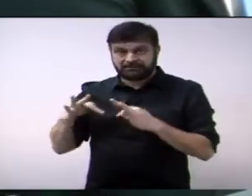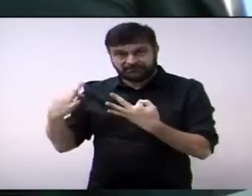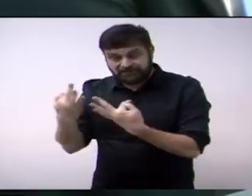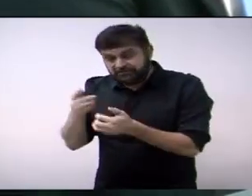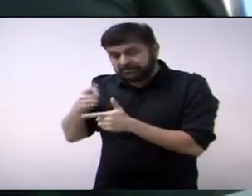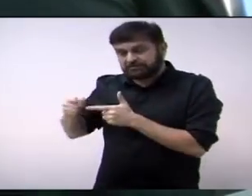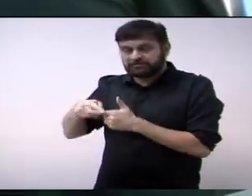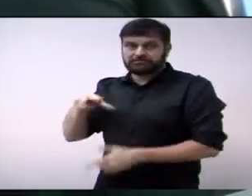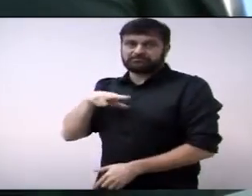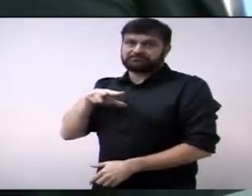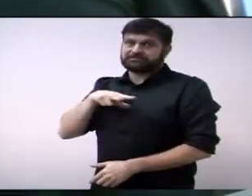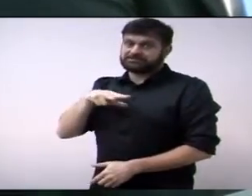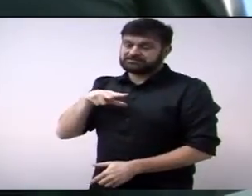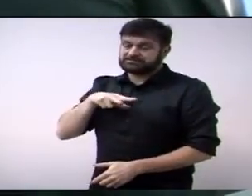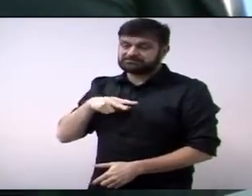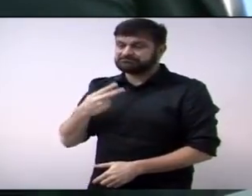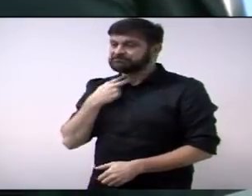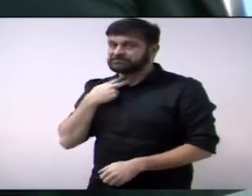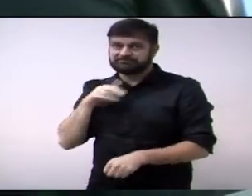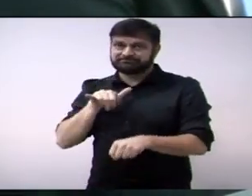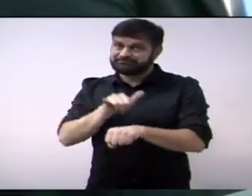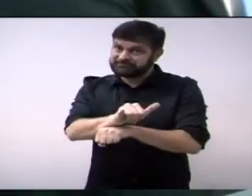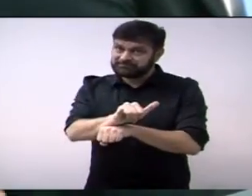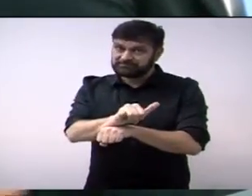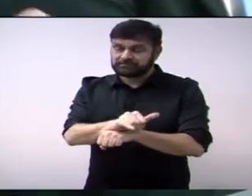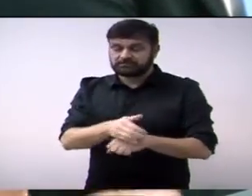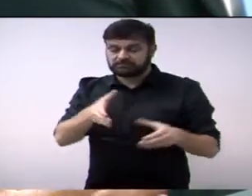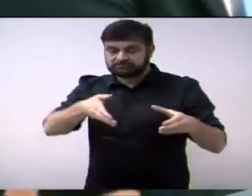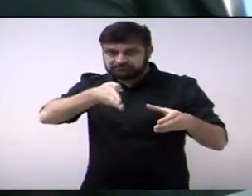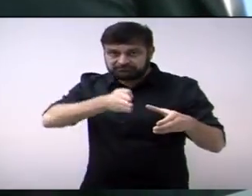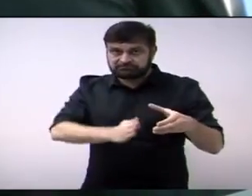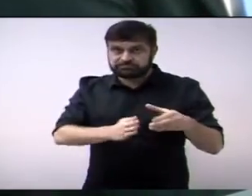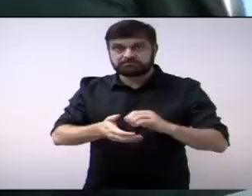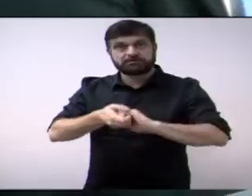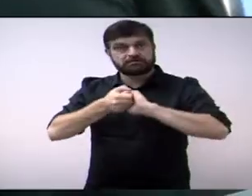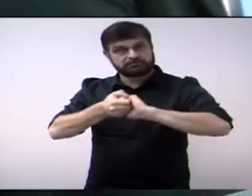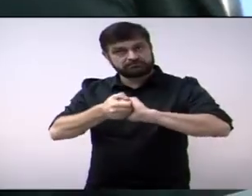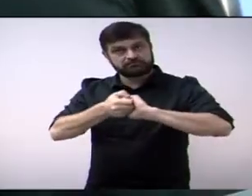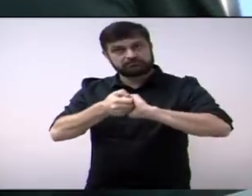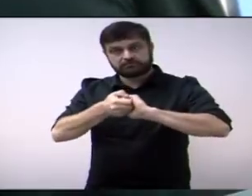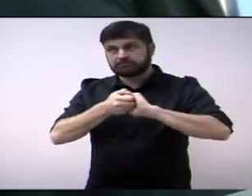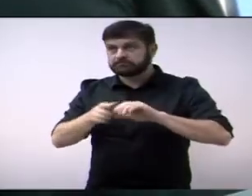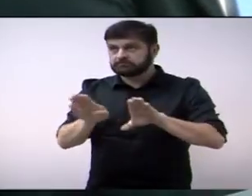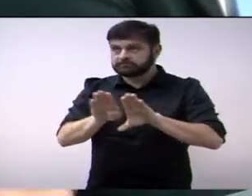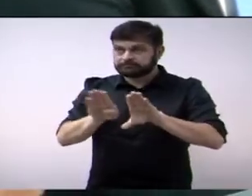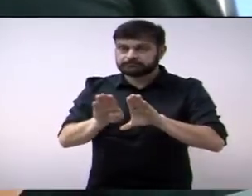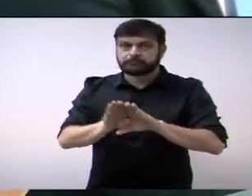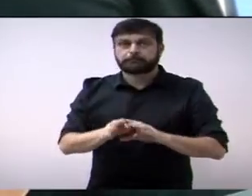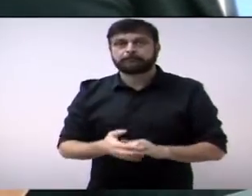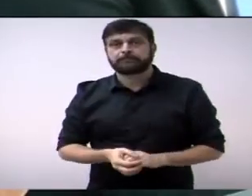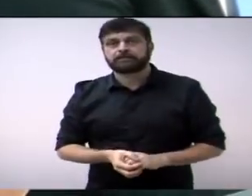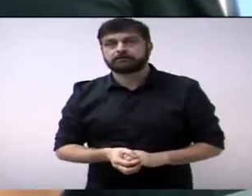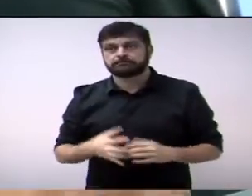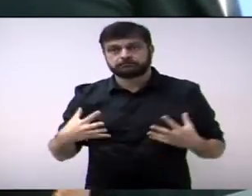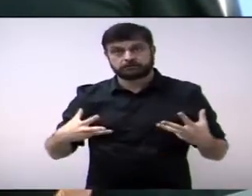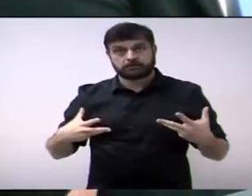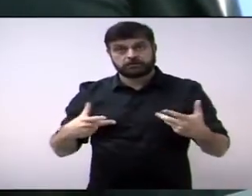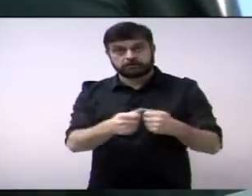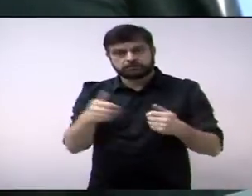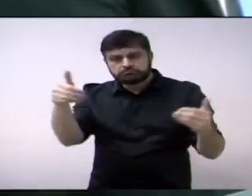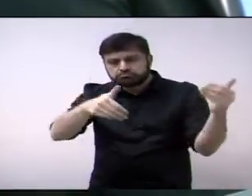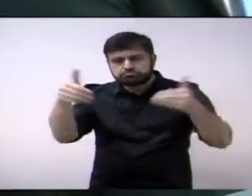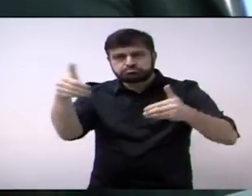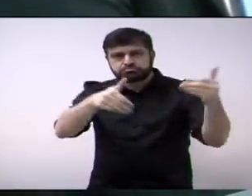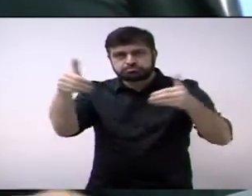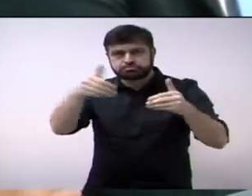família, que estou com um tempo bastante restrito, mas deixo meus cumprimentos aqui também a todos que puderam